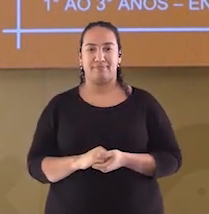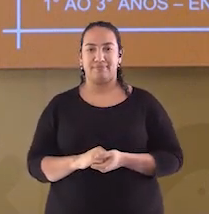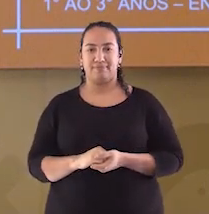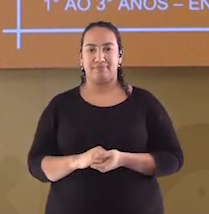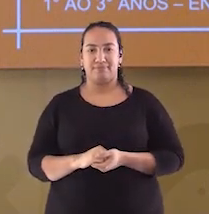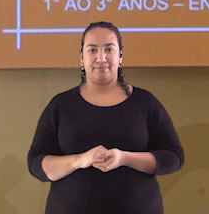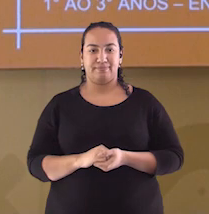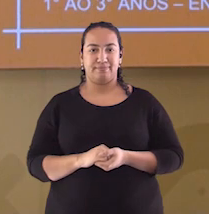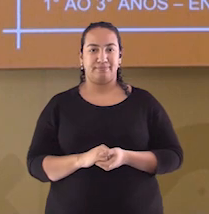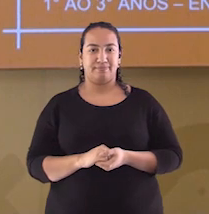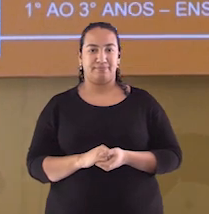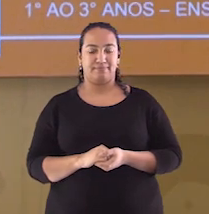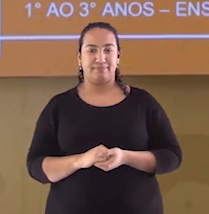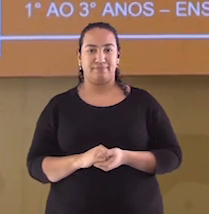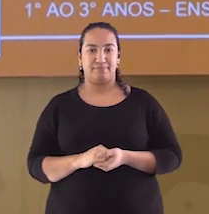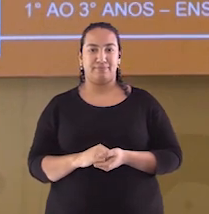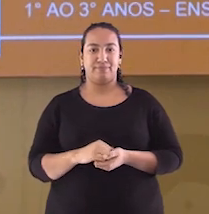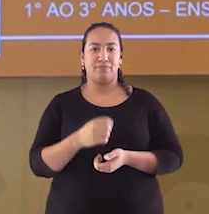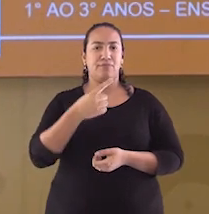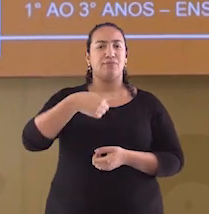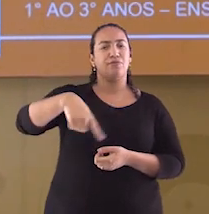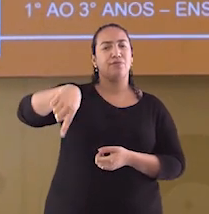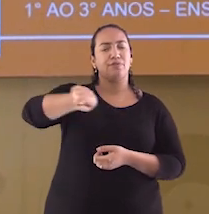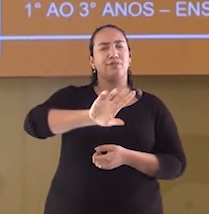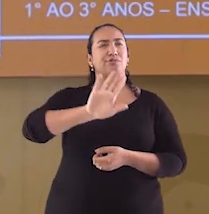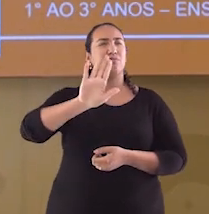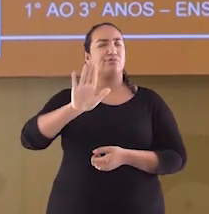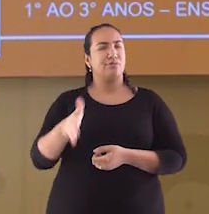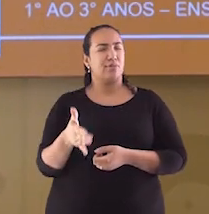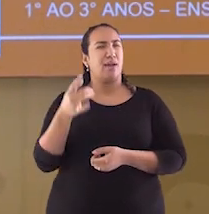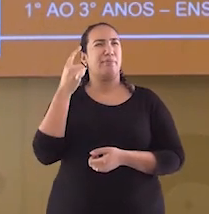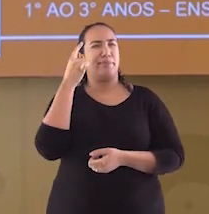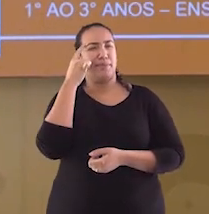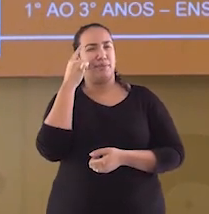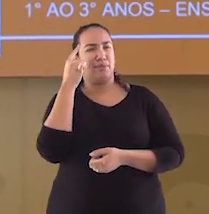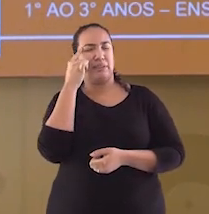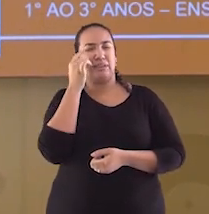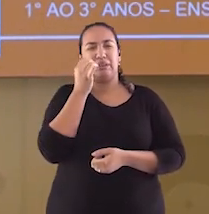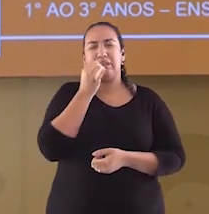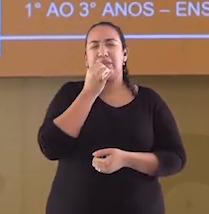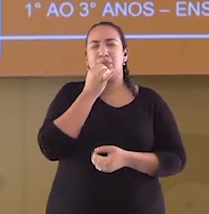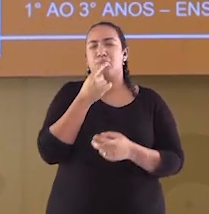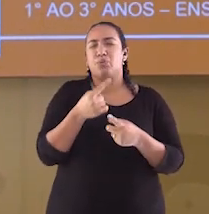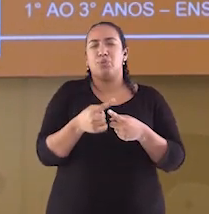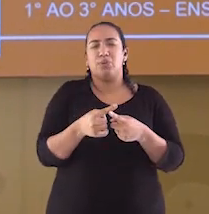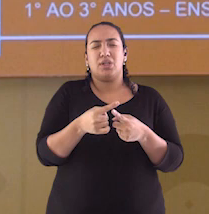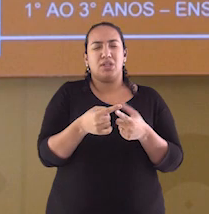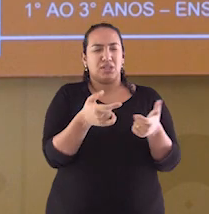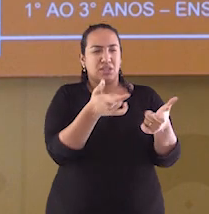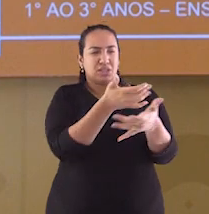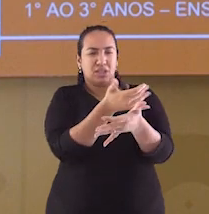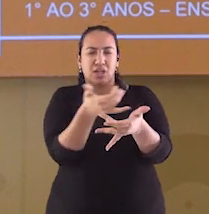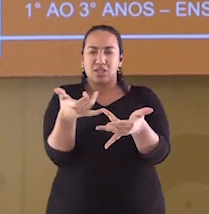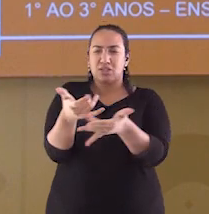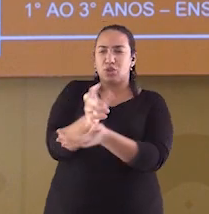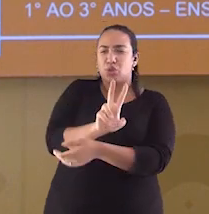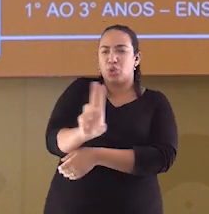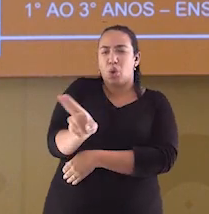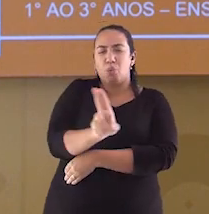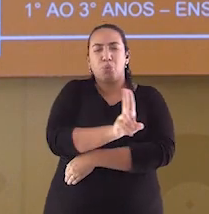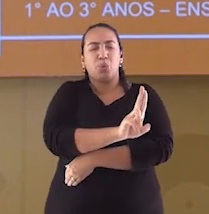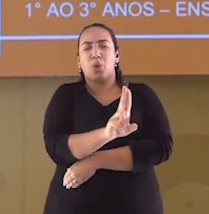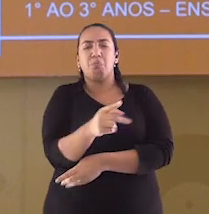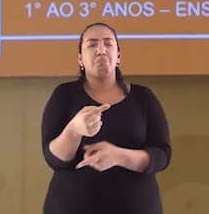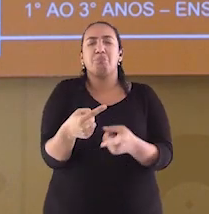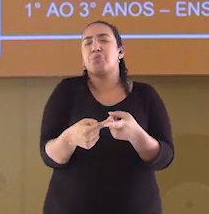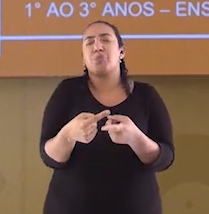anos iniciais. Você já se perguntou o motivo dos nomes dos lugares? O que será